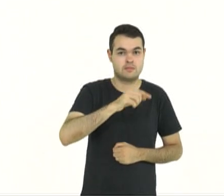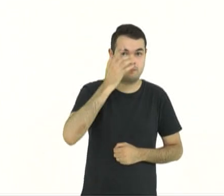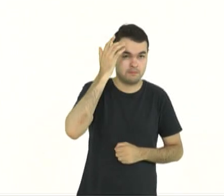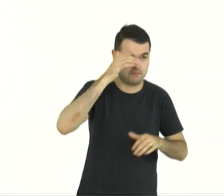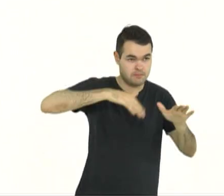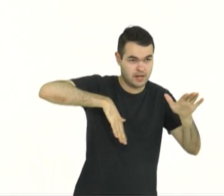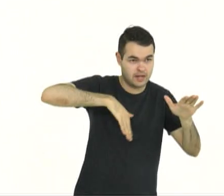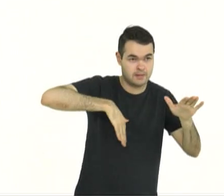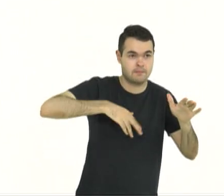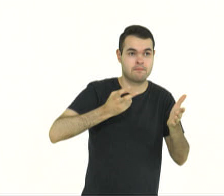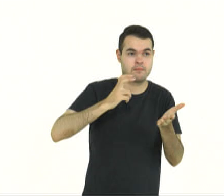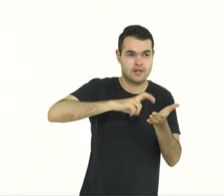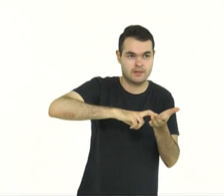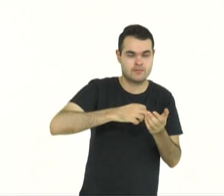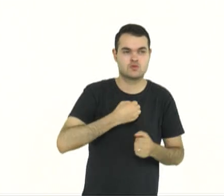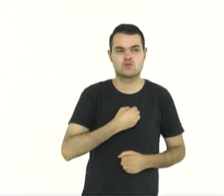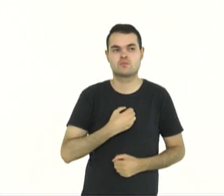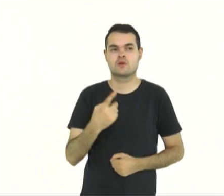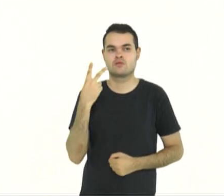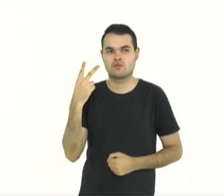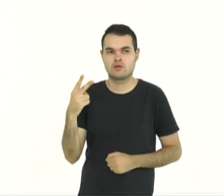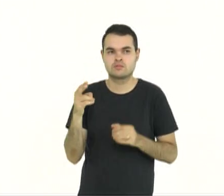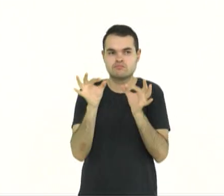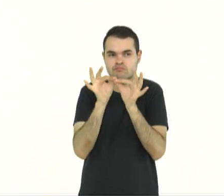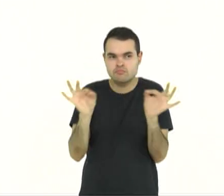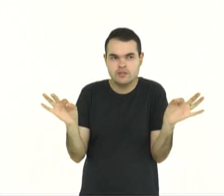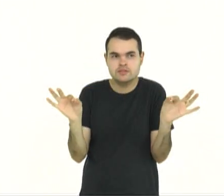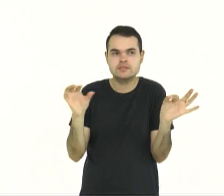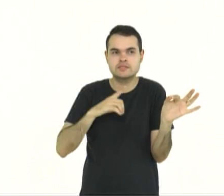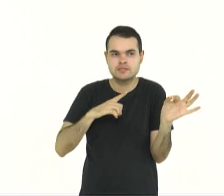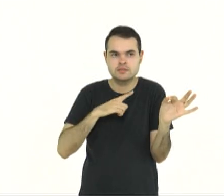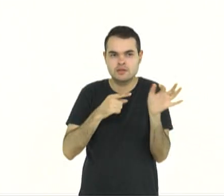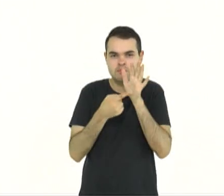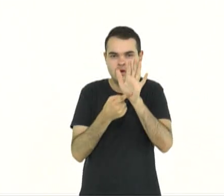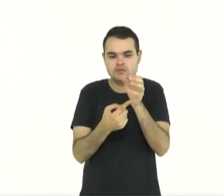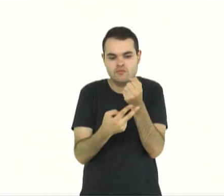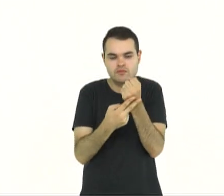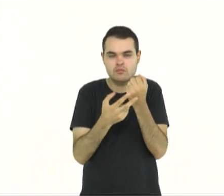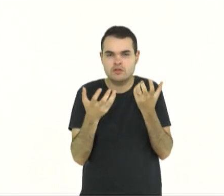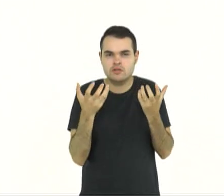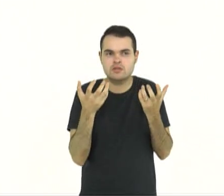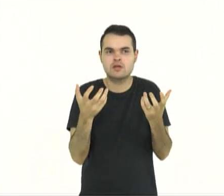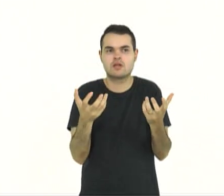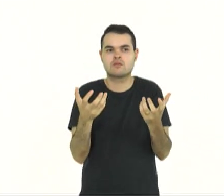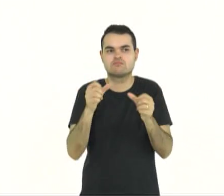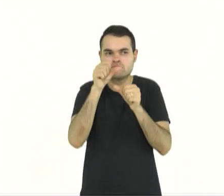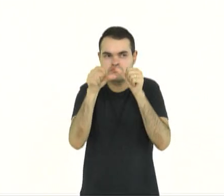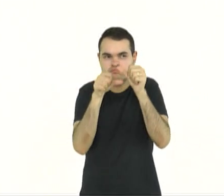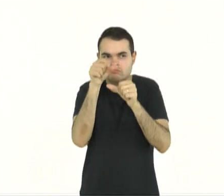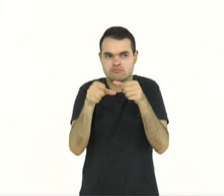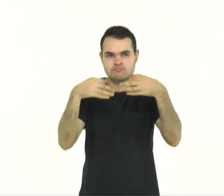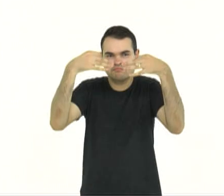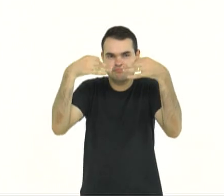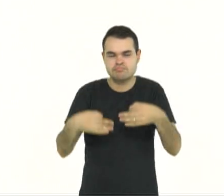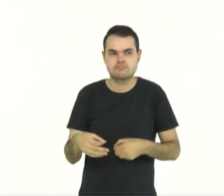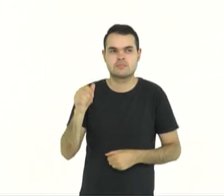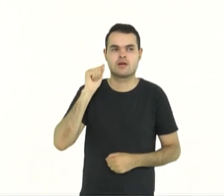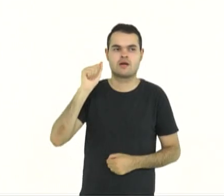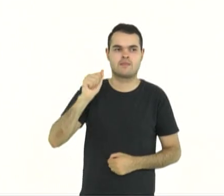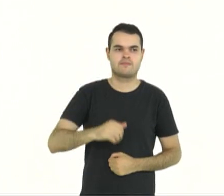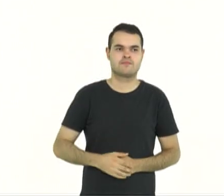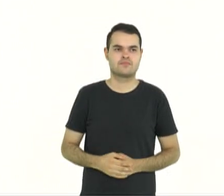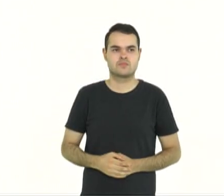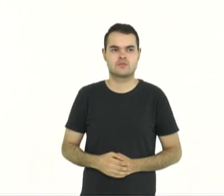Número 2. Identifica a frase que apresenta o verbo querer conjugado corretamente. Letra